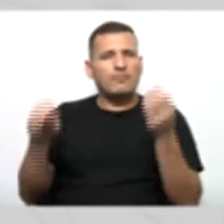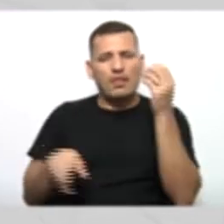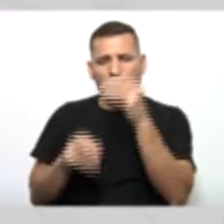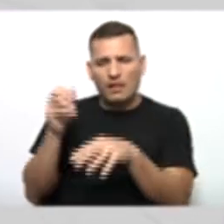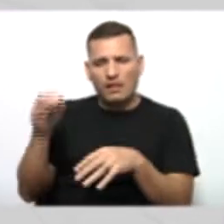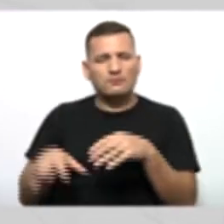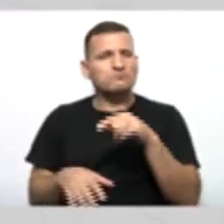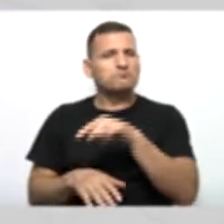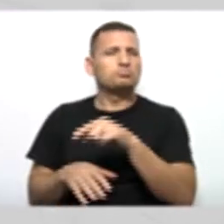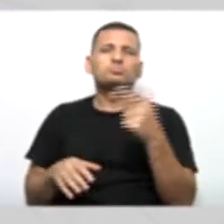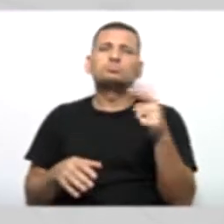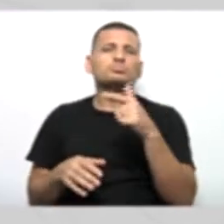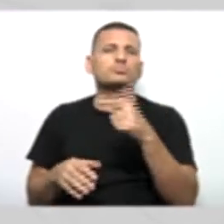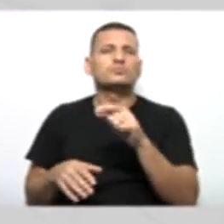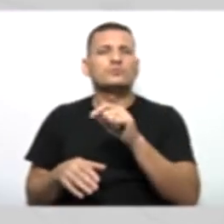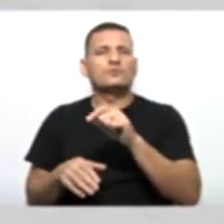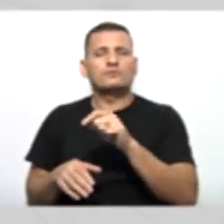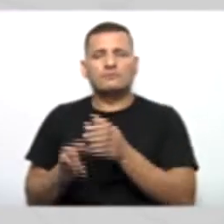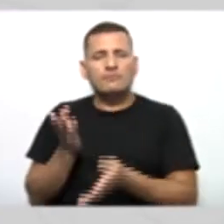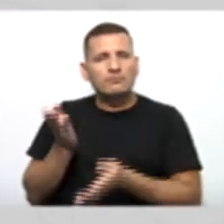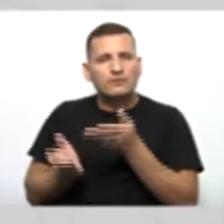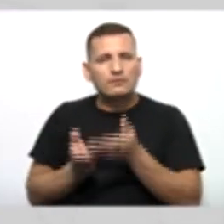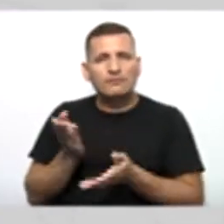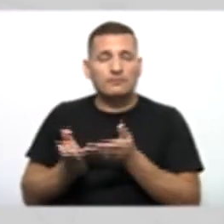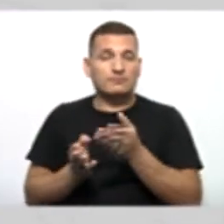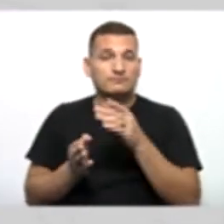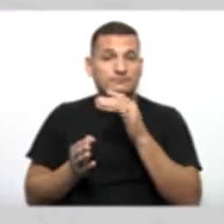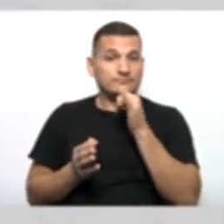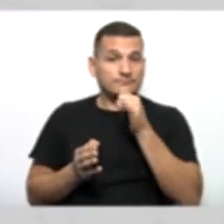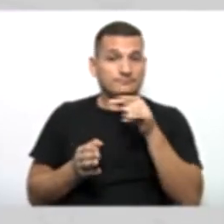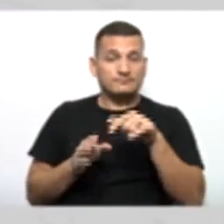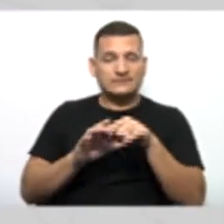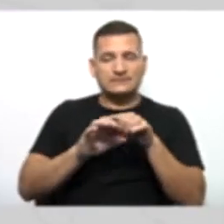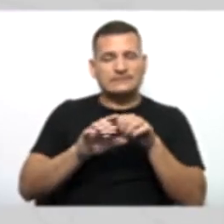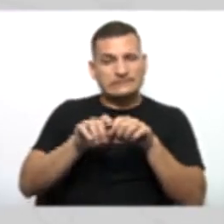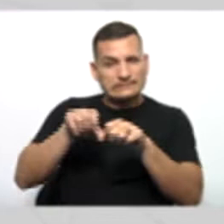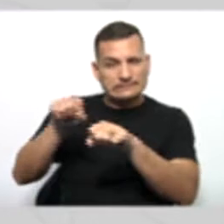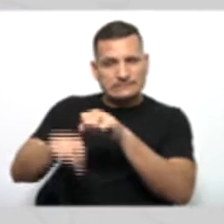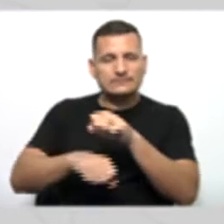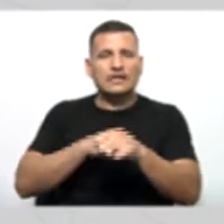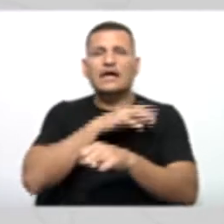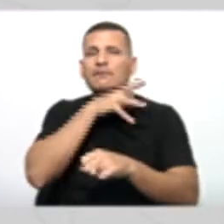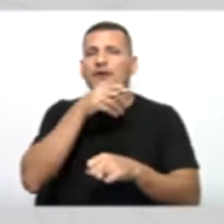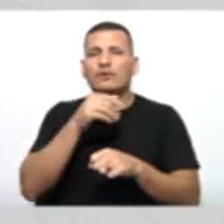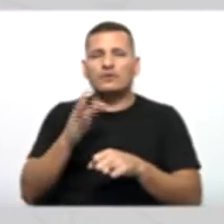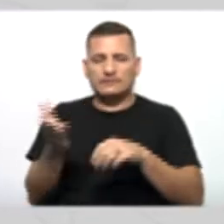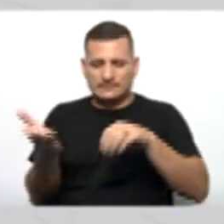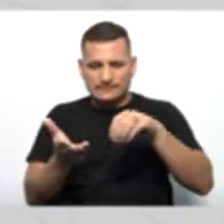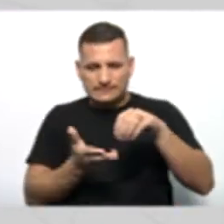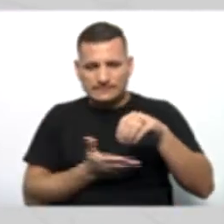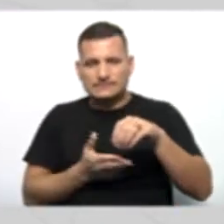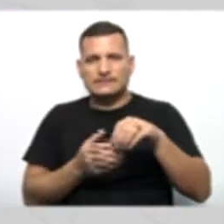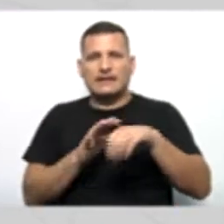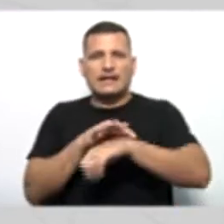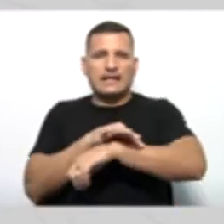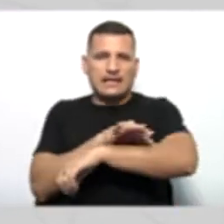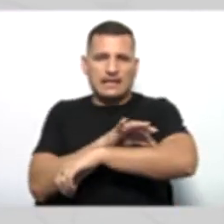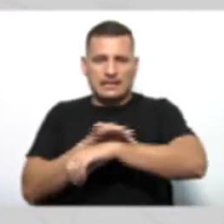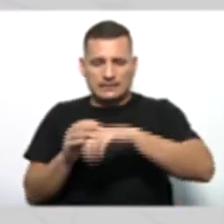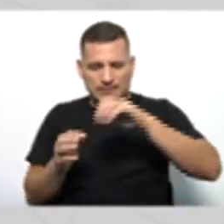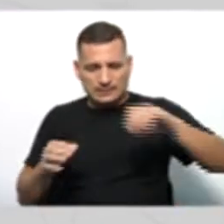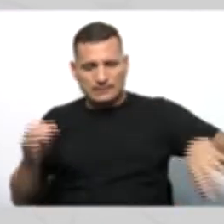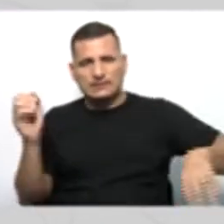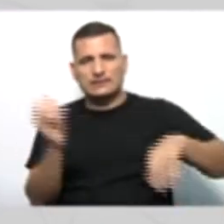tratamento de esgoto. Quando eles matam um animal, eles retiram a carne, a pele descartada,